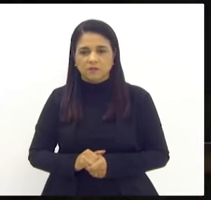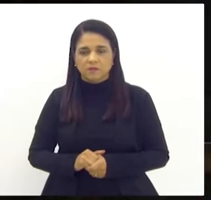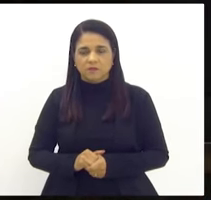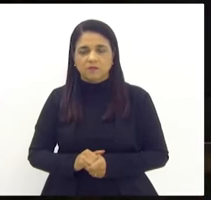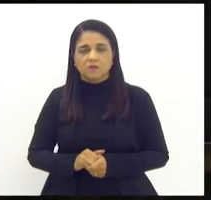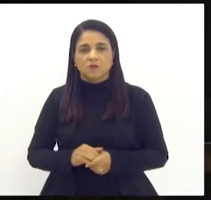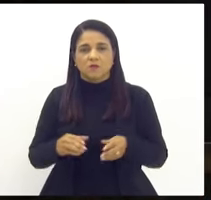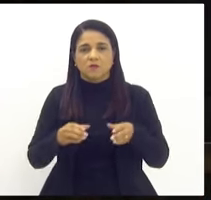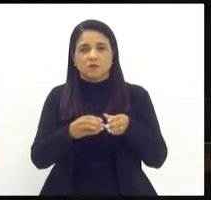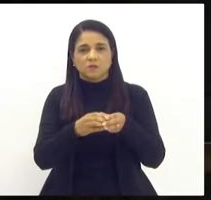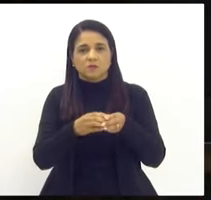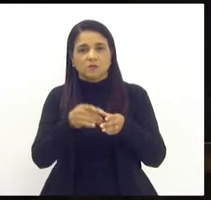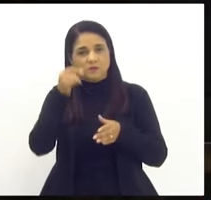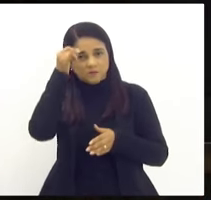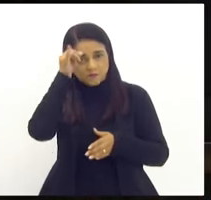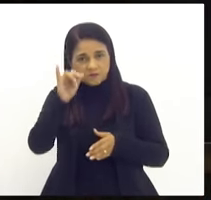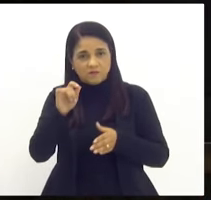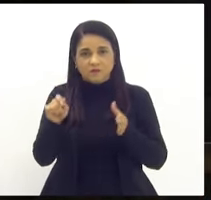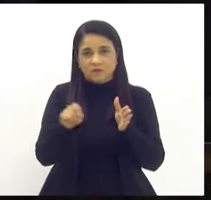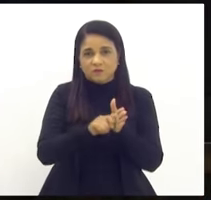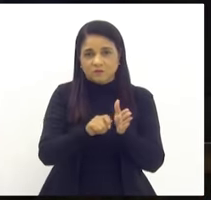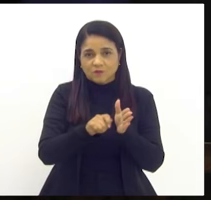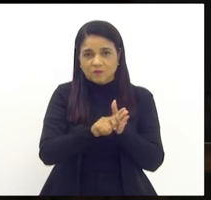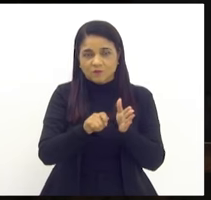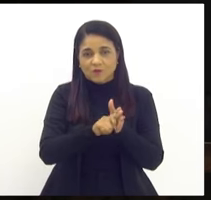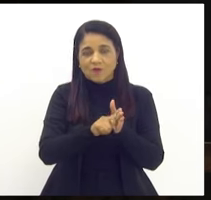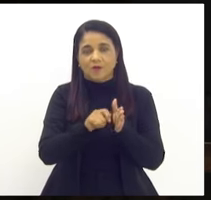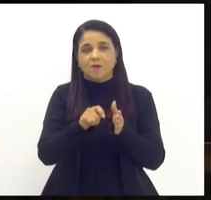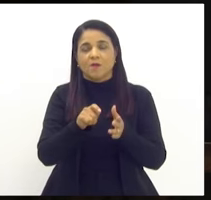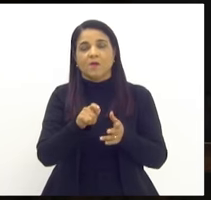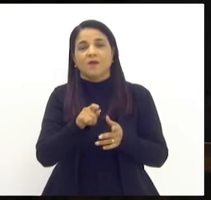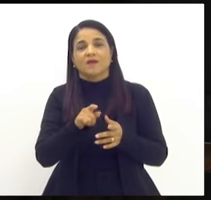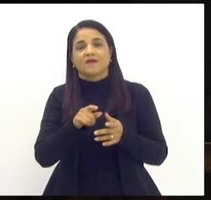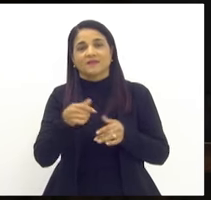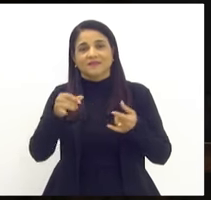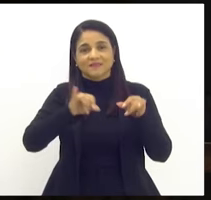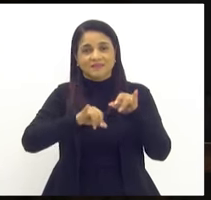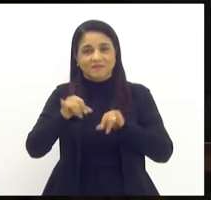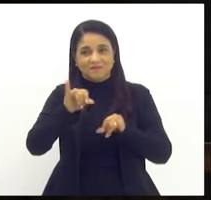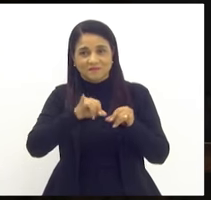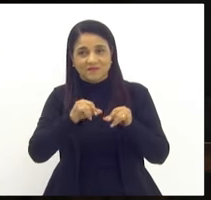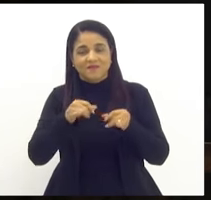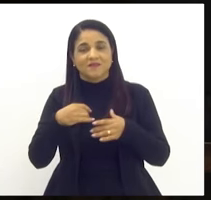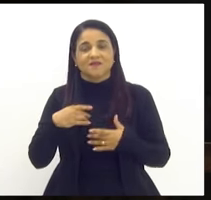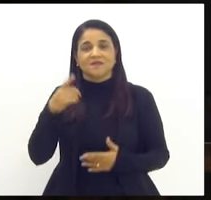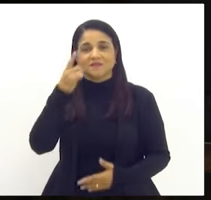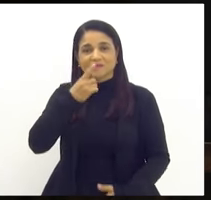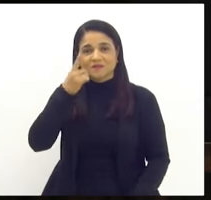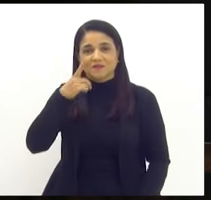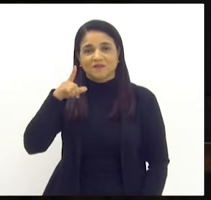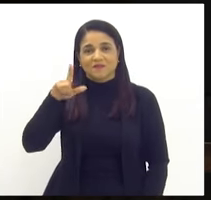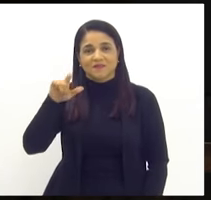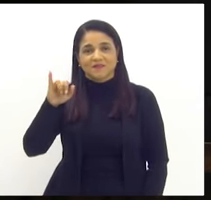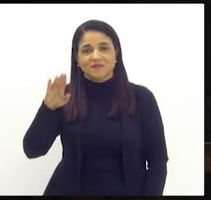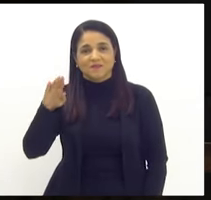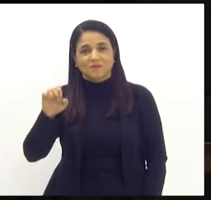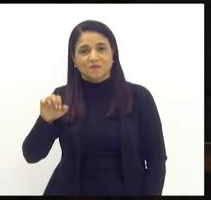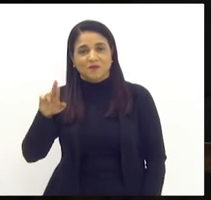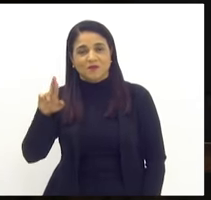pela comissão de prevenção ao uso de drogas e dependentes químicos em geral o deputado Daniel librelon